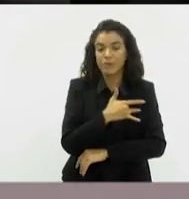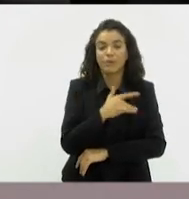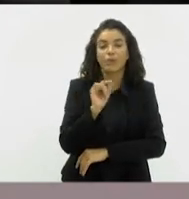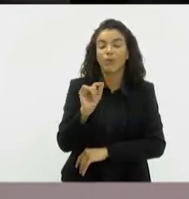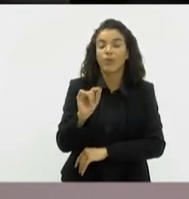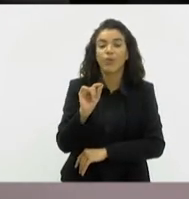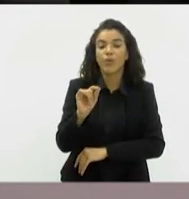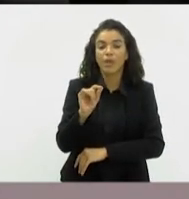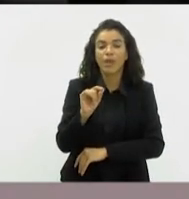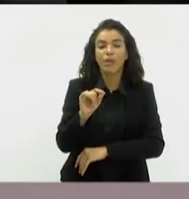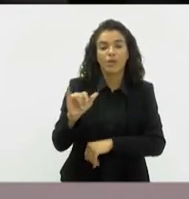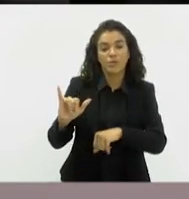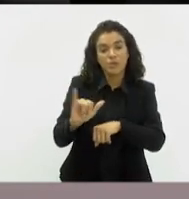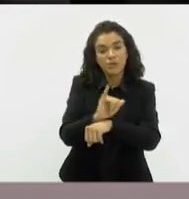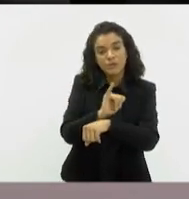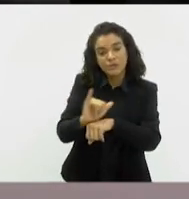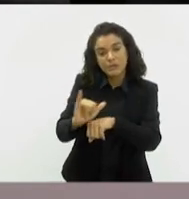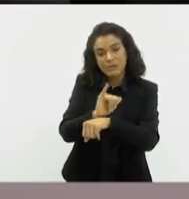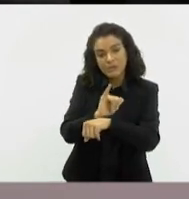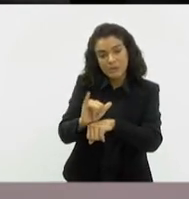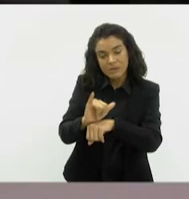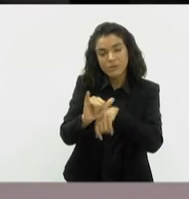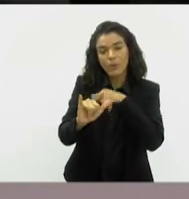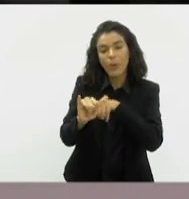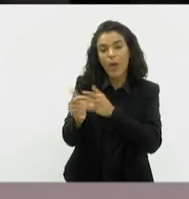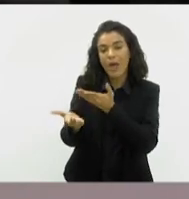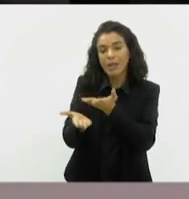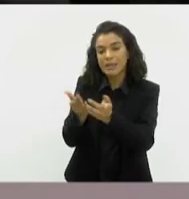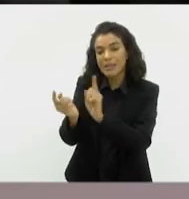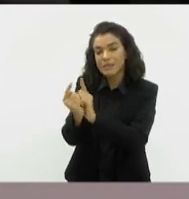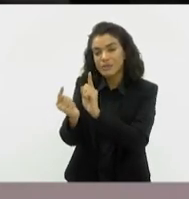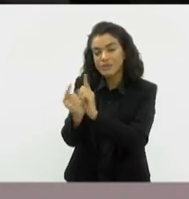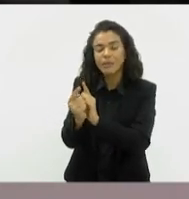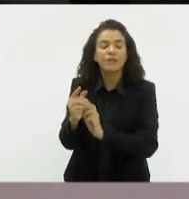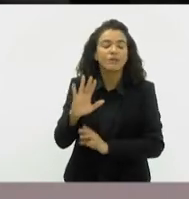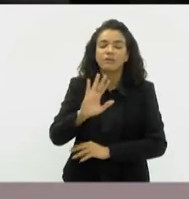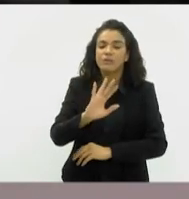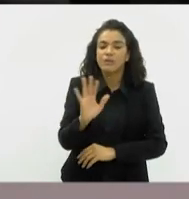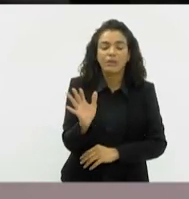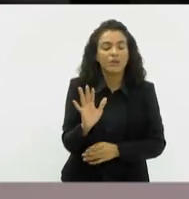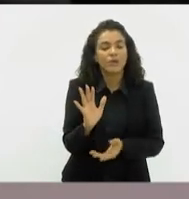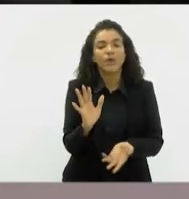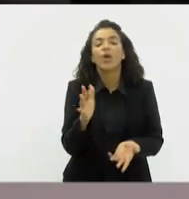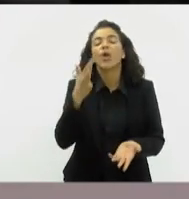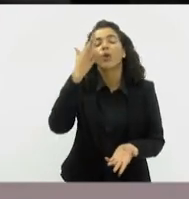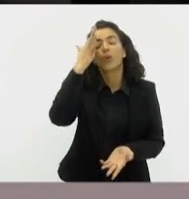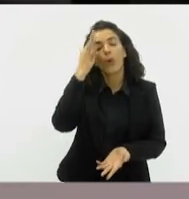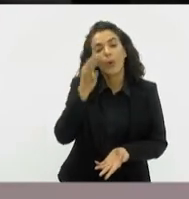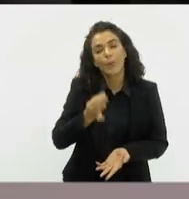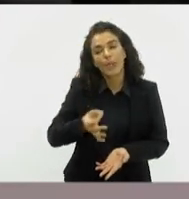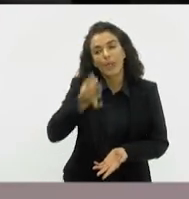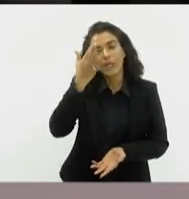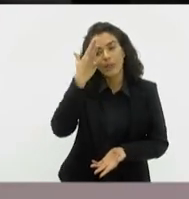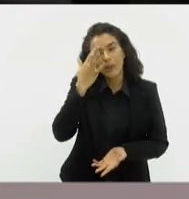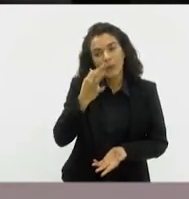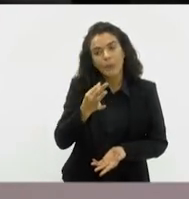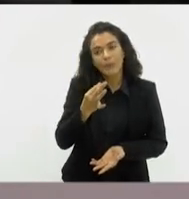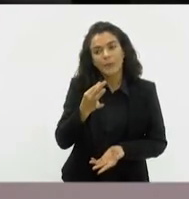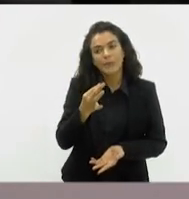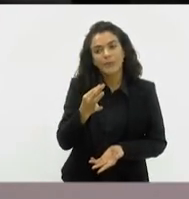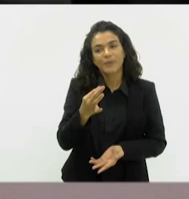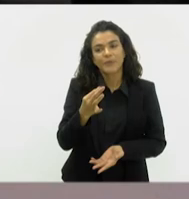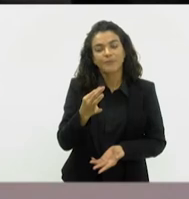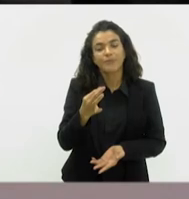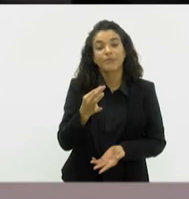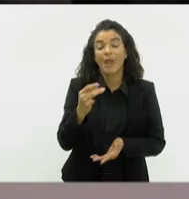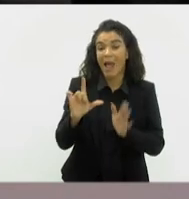os aparelhos, com o atendimento dos profissionais. Doutora, que estão exatamente fora. Compreendo o que a senhora está dizendo. Só estou lhe dizendo